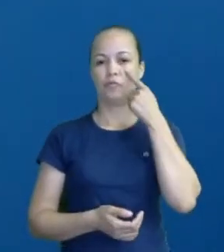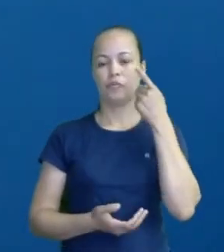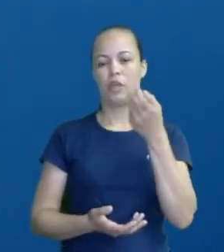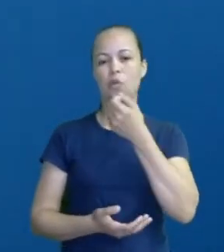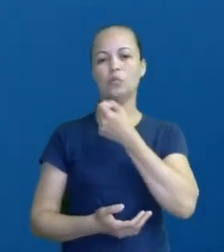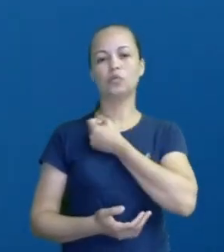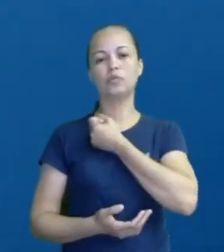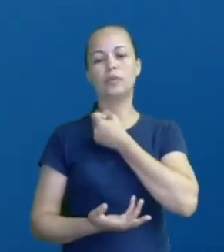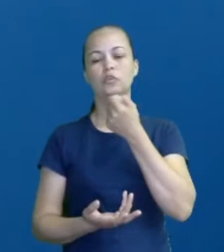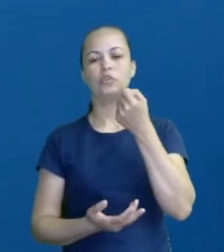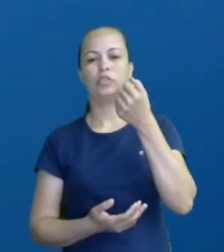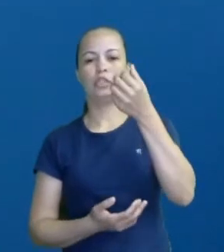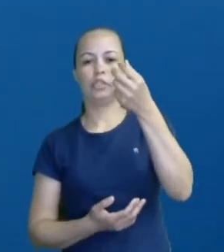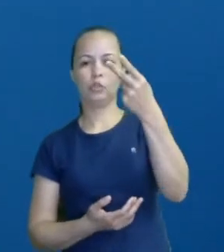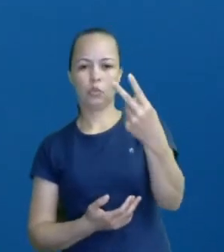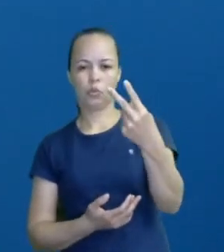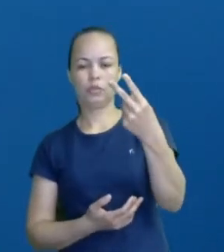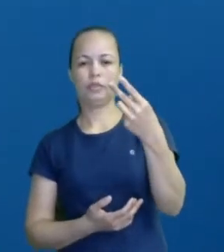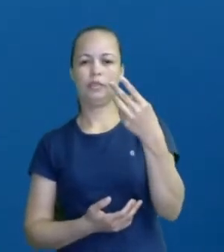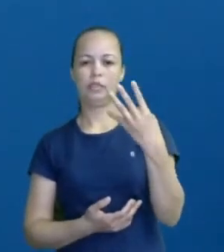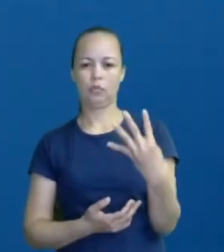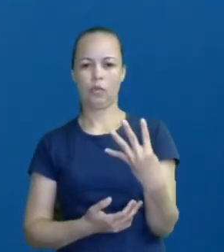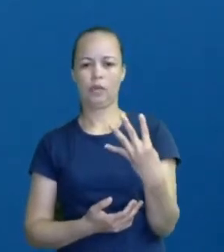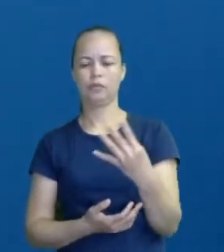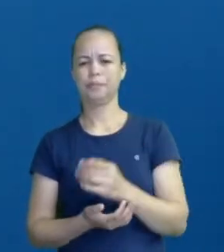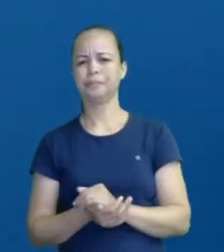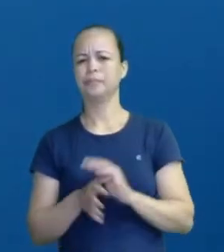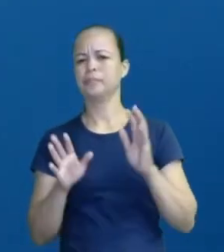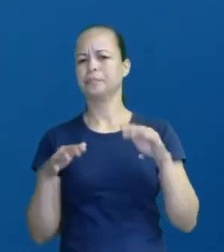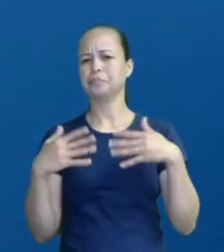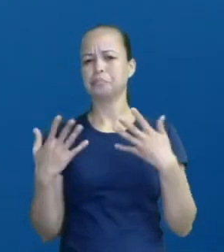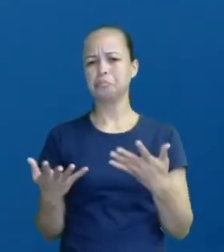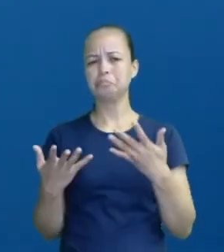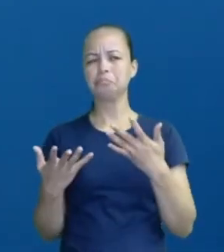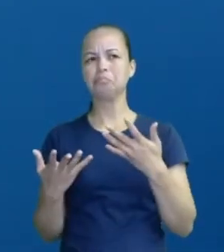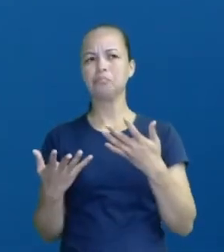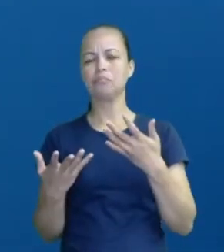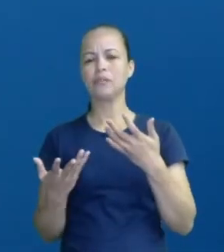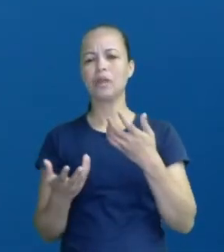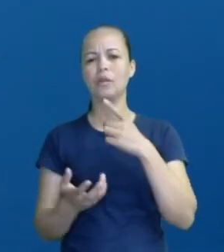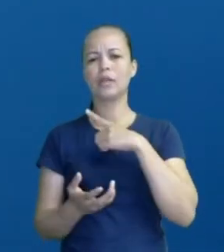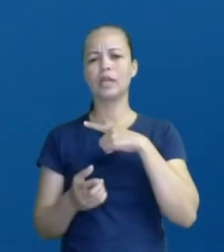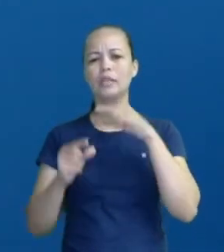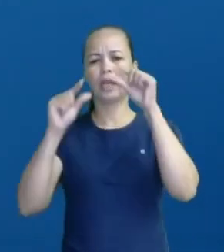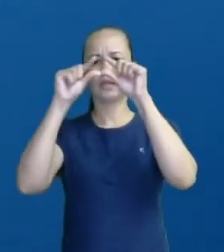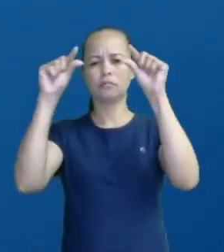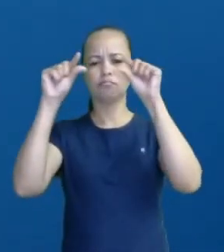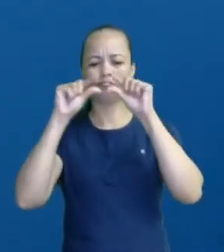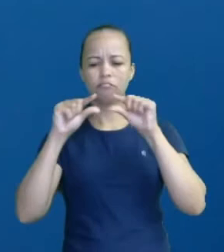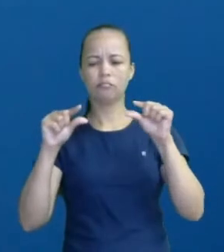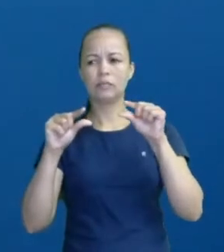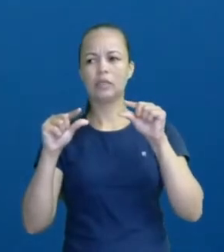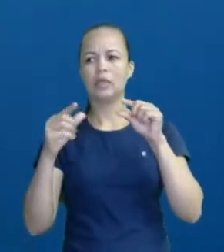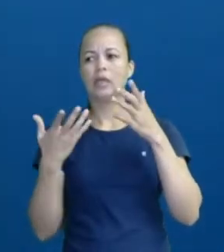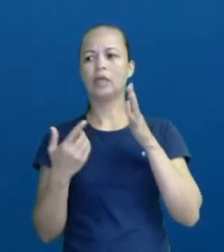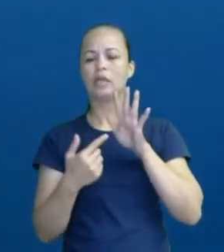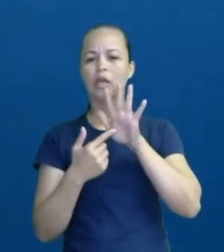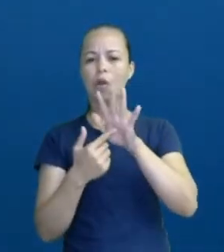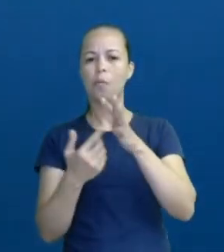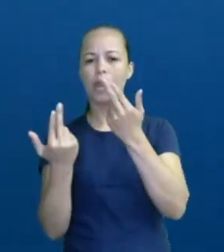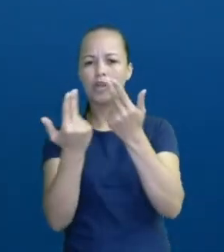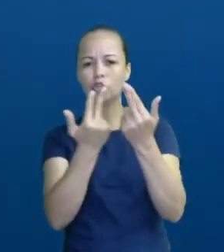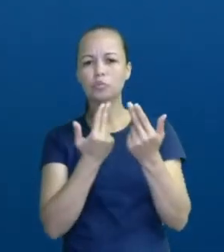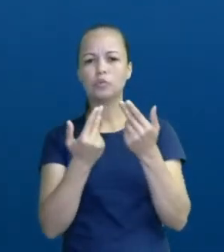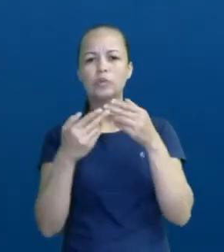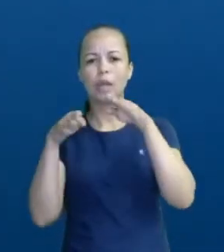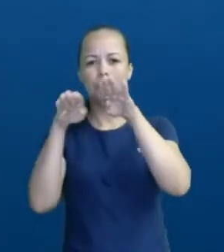2 e agora os múltiplos de 4. Qual o número que tem aqui e aqui embaixo ao mesmo